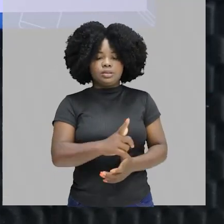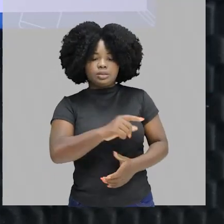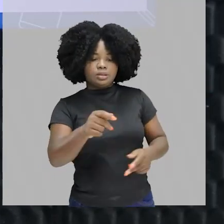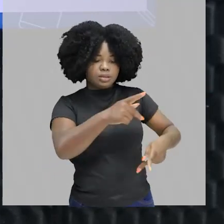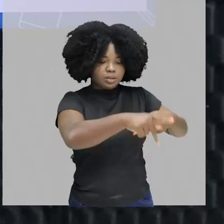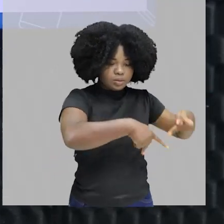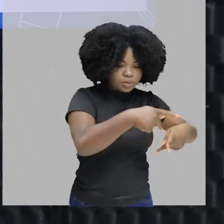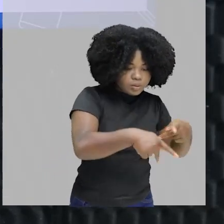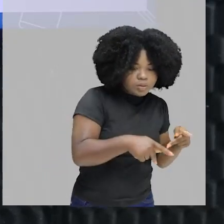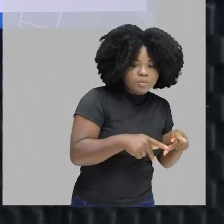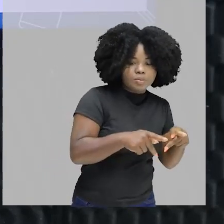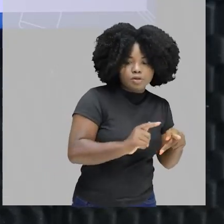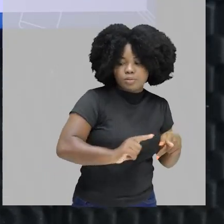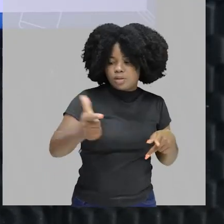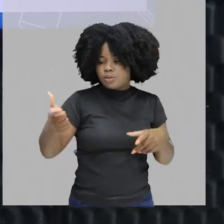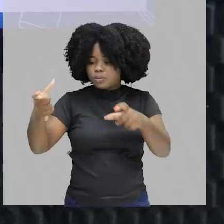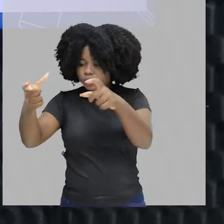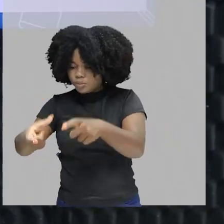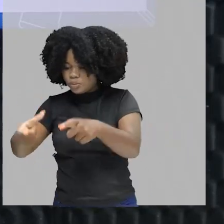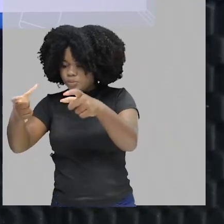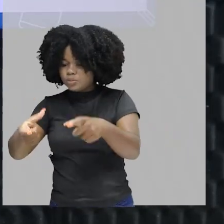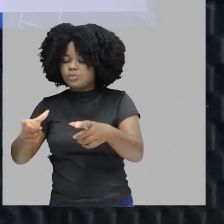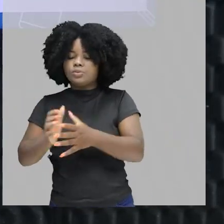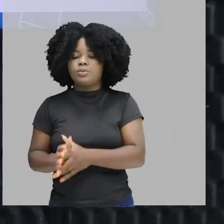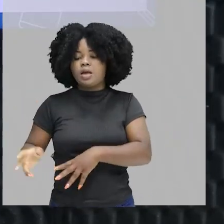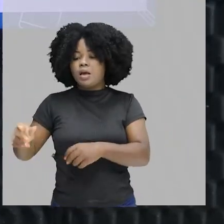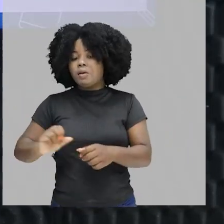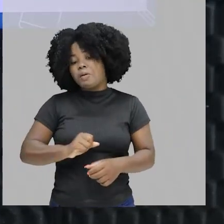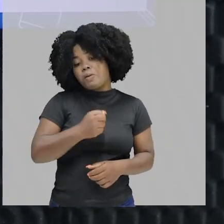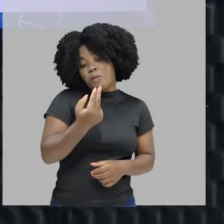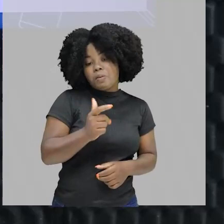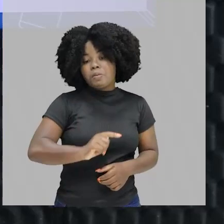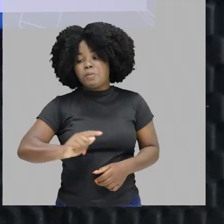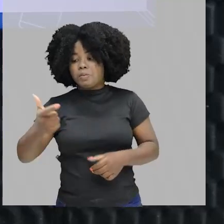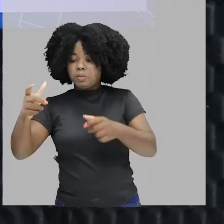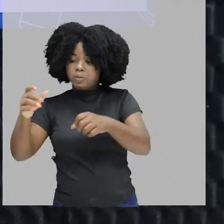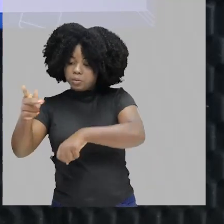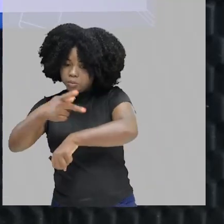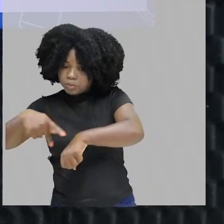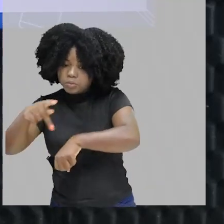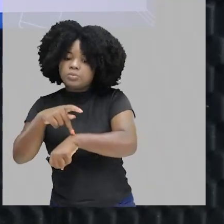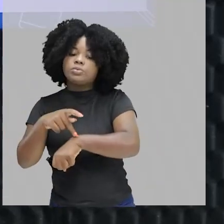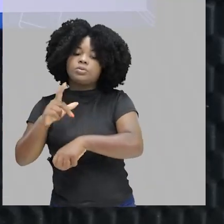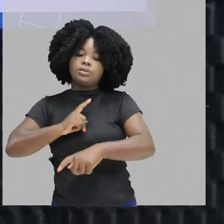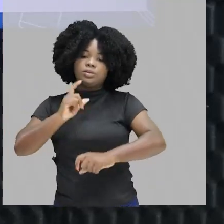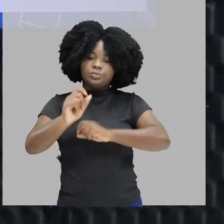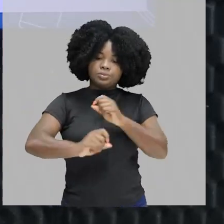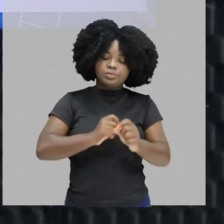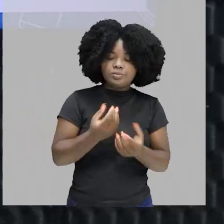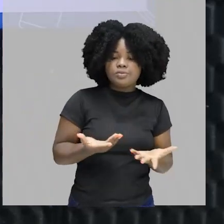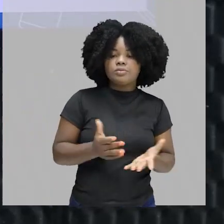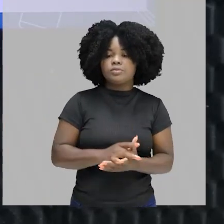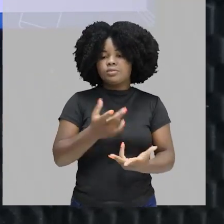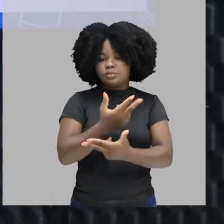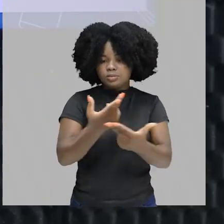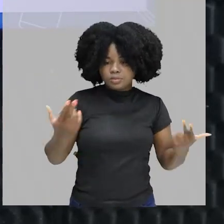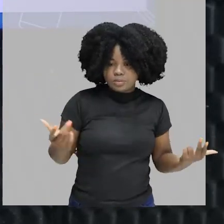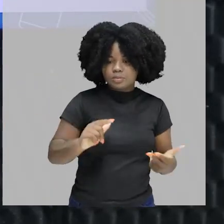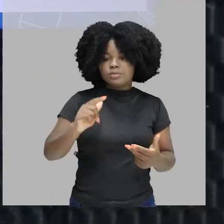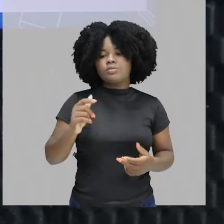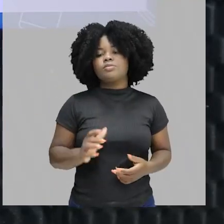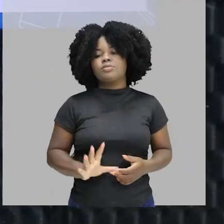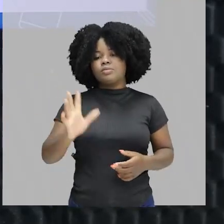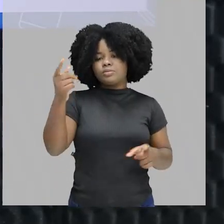de migração, vem muito à cabeça o movimento atual, né, as migrações atuais, das populações do Oriente Médio, da África, em direção à Europa, migração